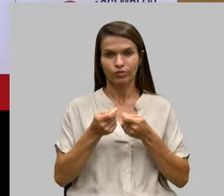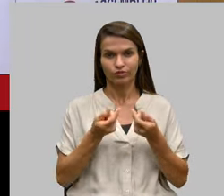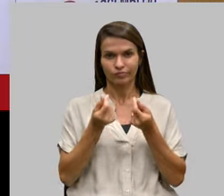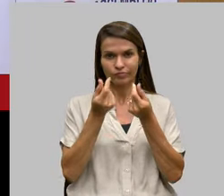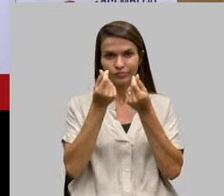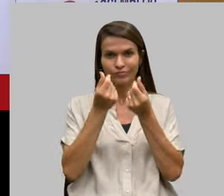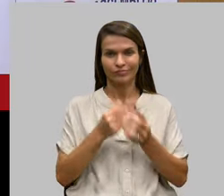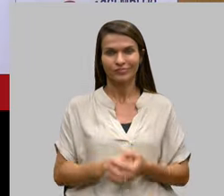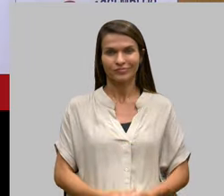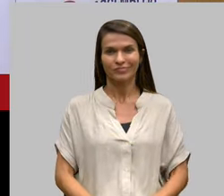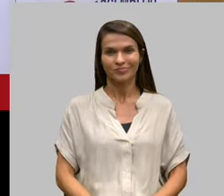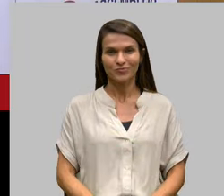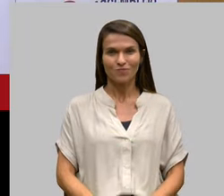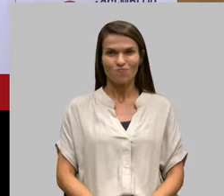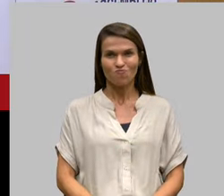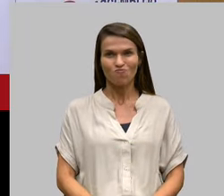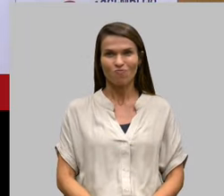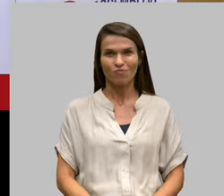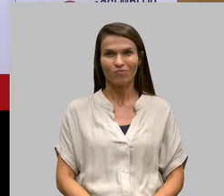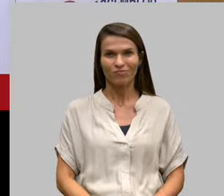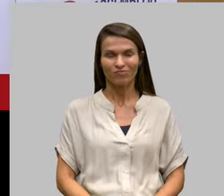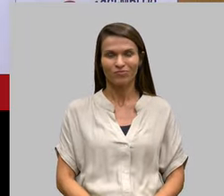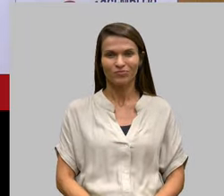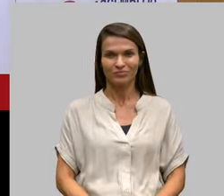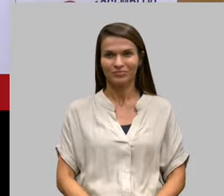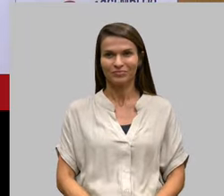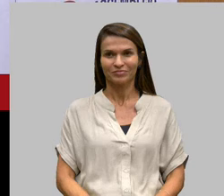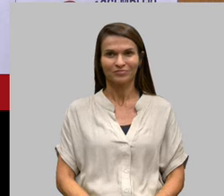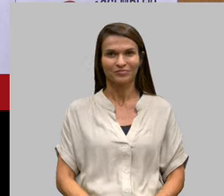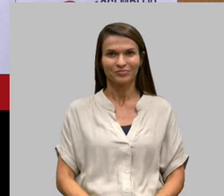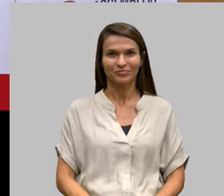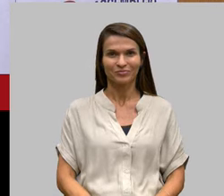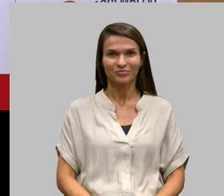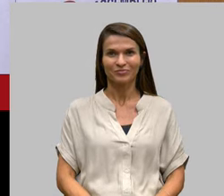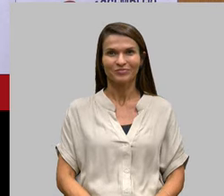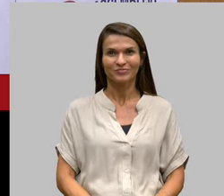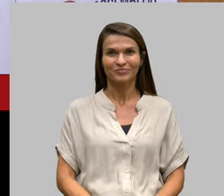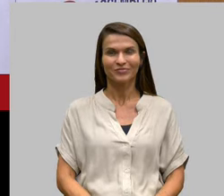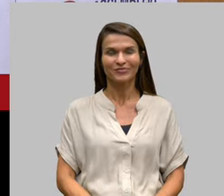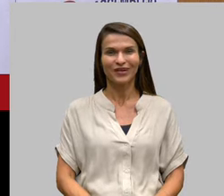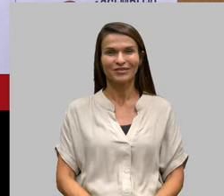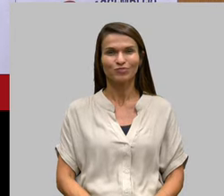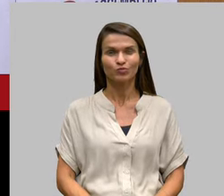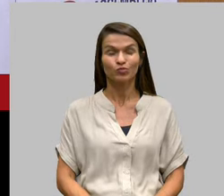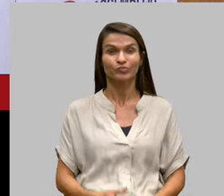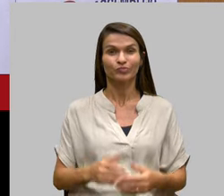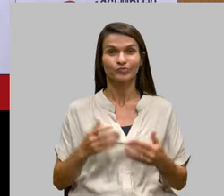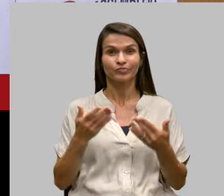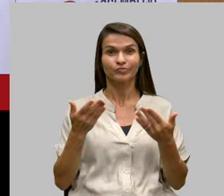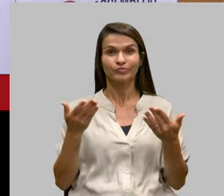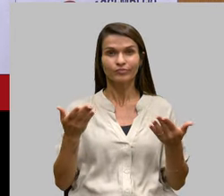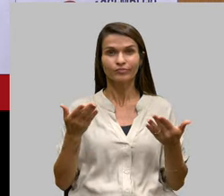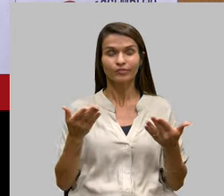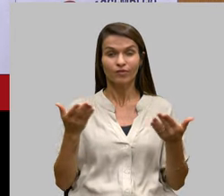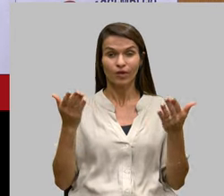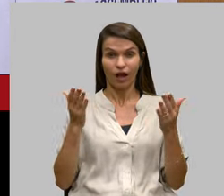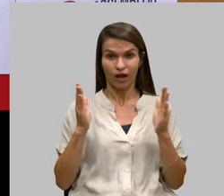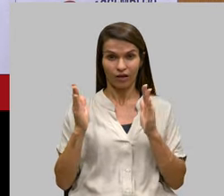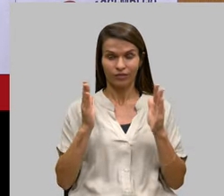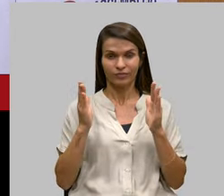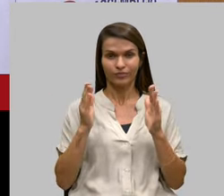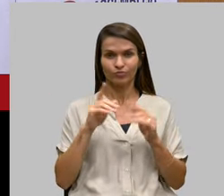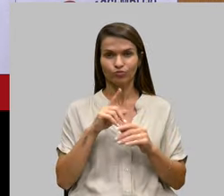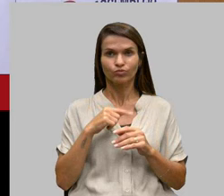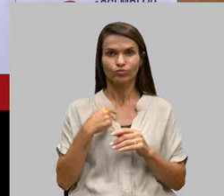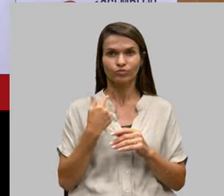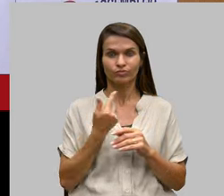sustentabilidade vamos para a terceira sim senhoras e senhores nesse momento nós vamos